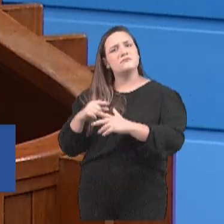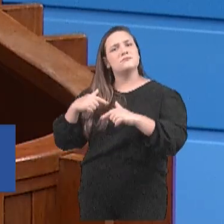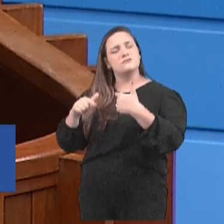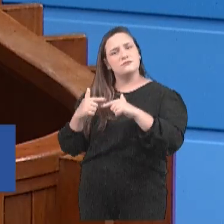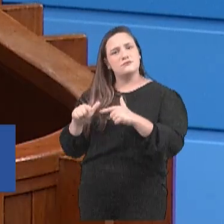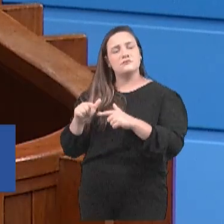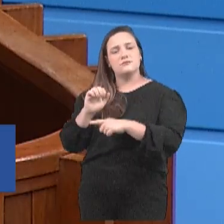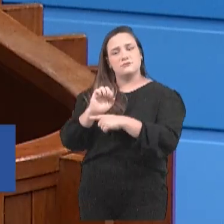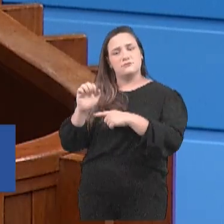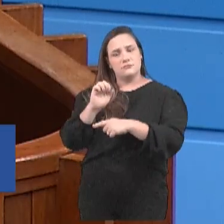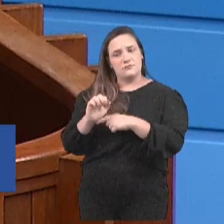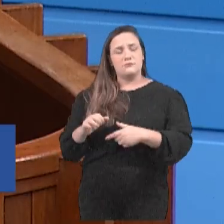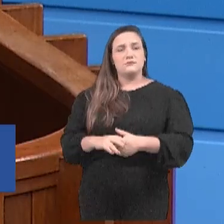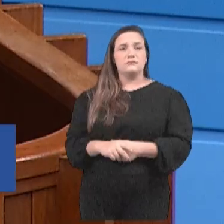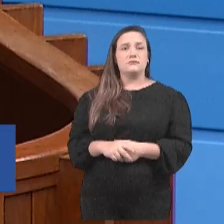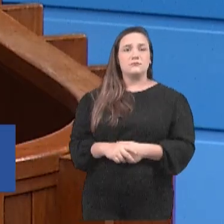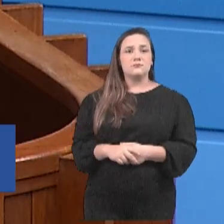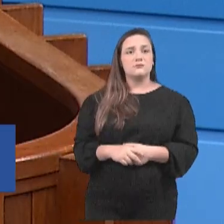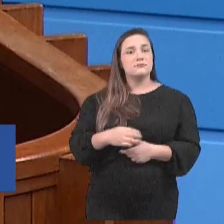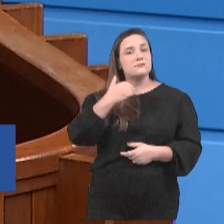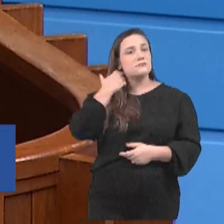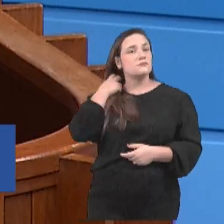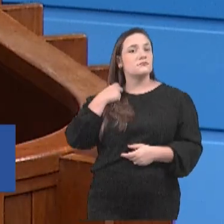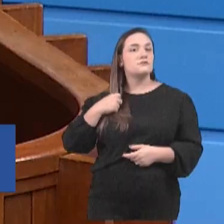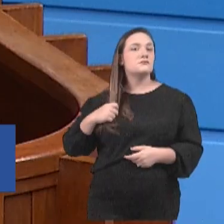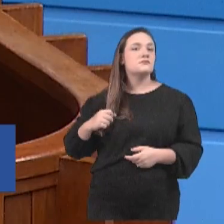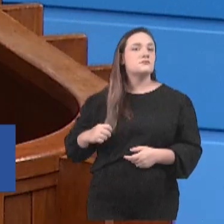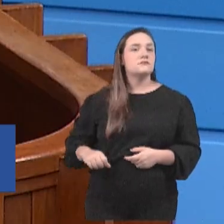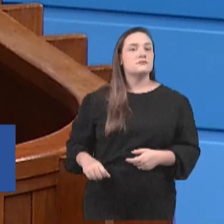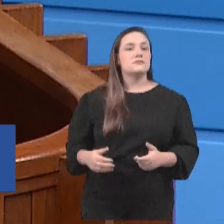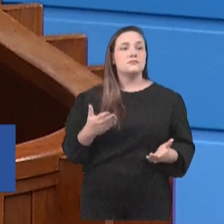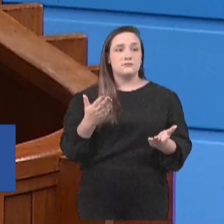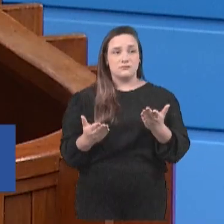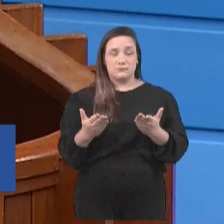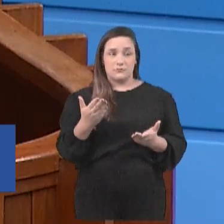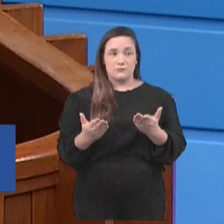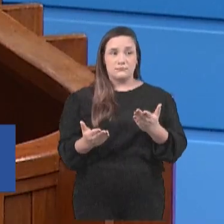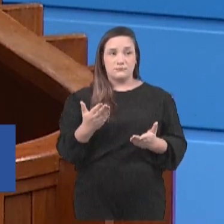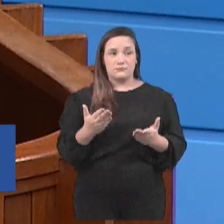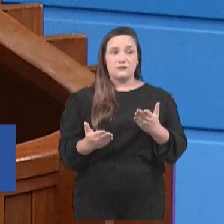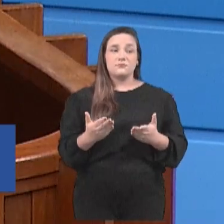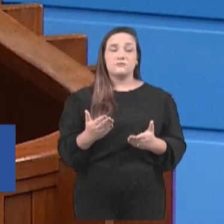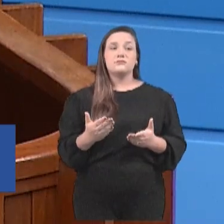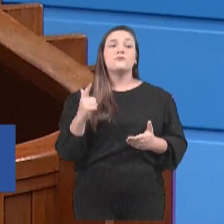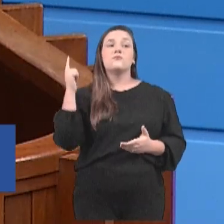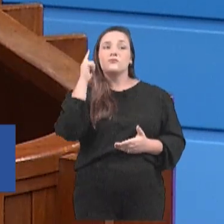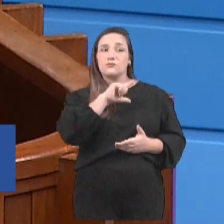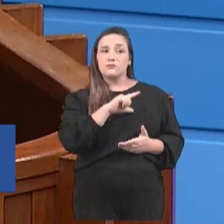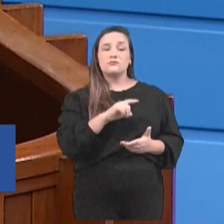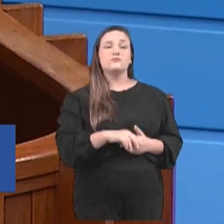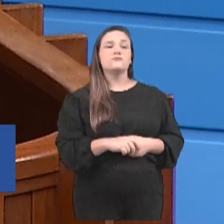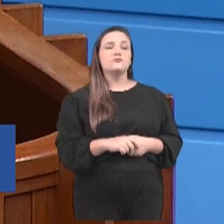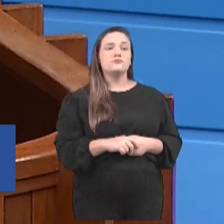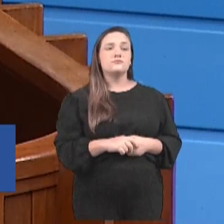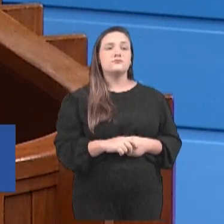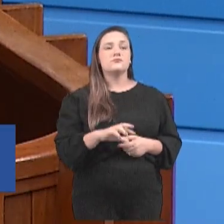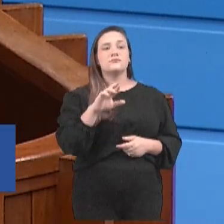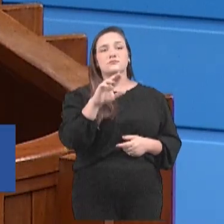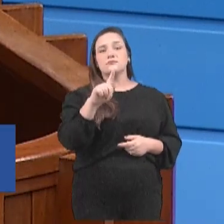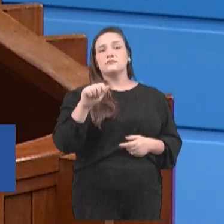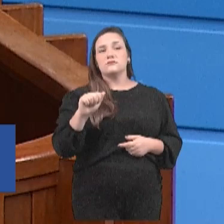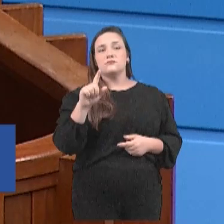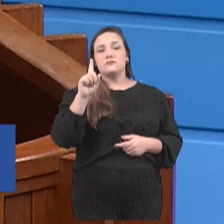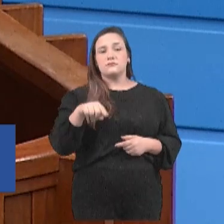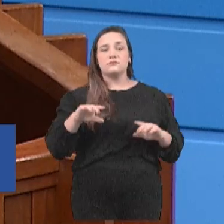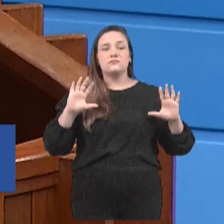se mantivesse com equilíbrio fiscal, para que pudesse aplicar a revisão geral anual